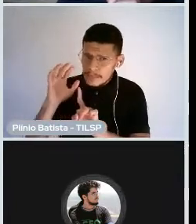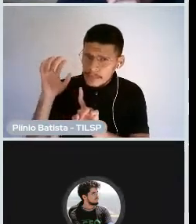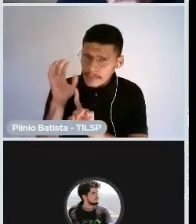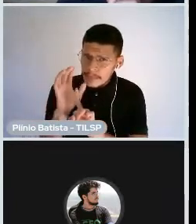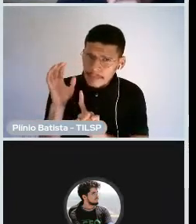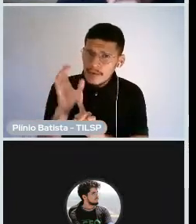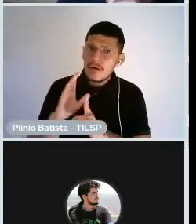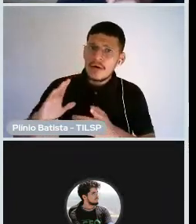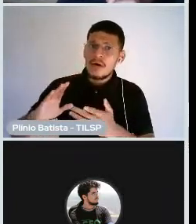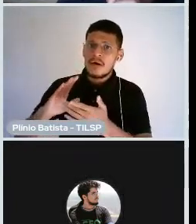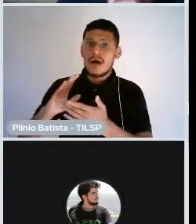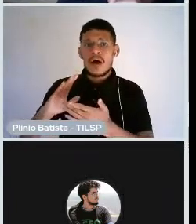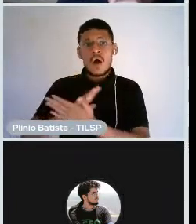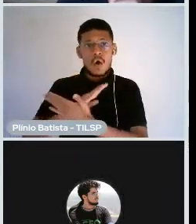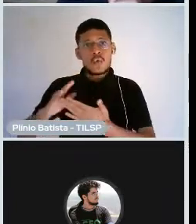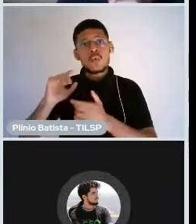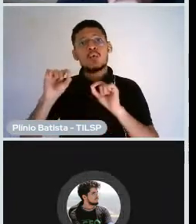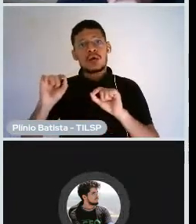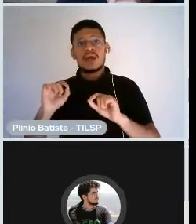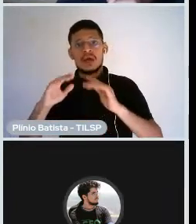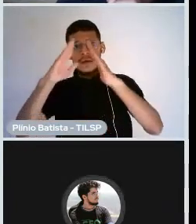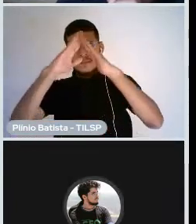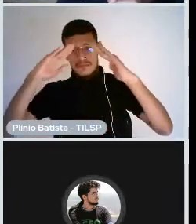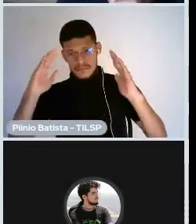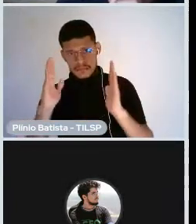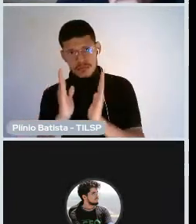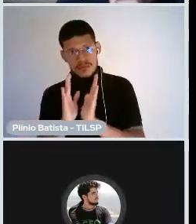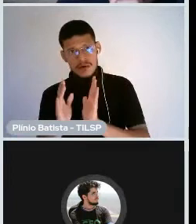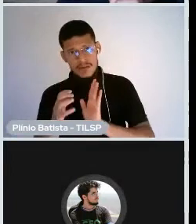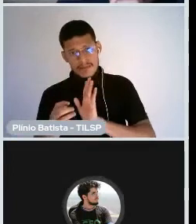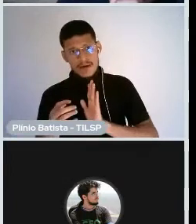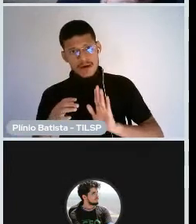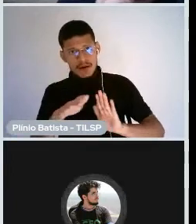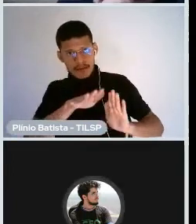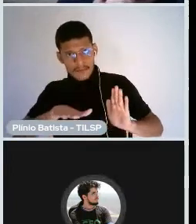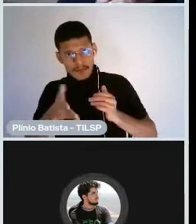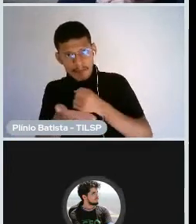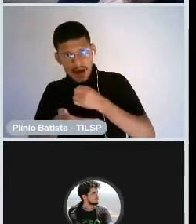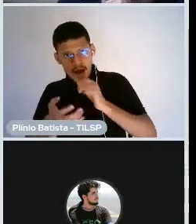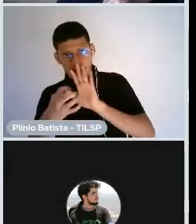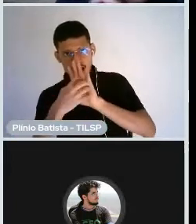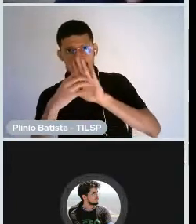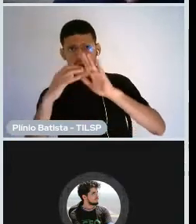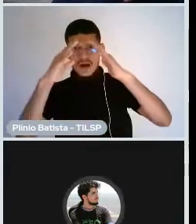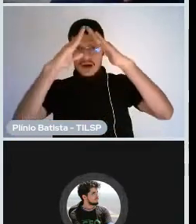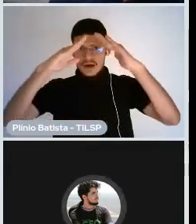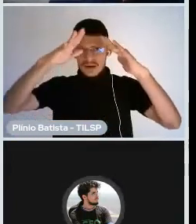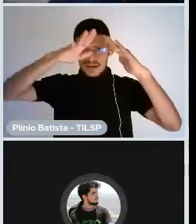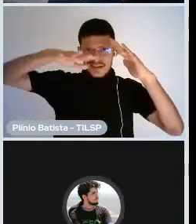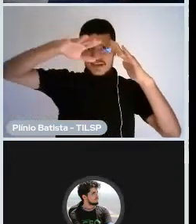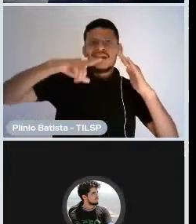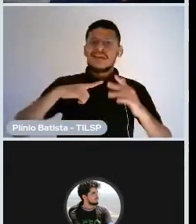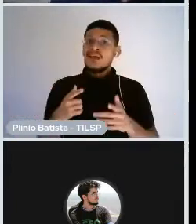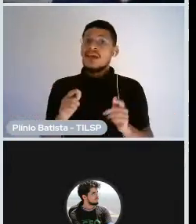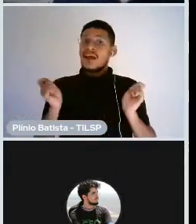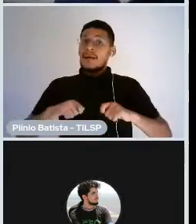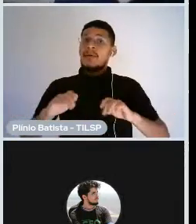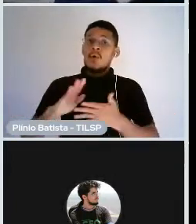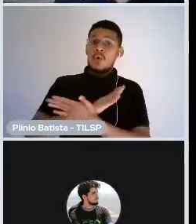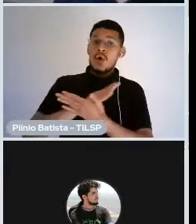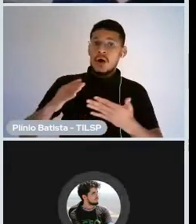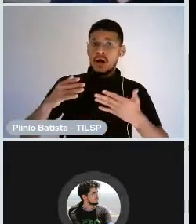na sua pirâmide etária, tá bom? Então, um dos fatores que também ajudam nesse controle populacional, entre aspas,